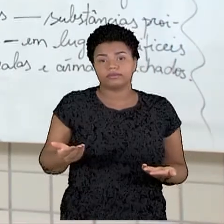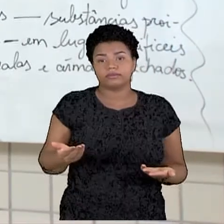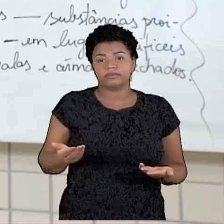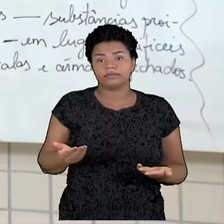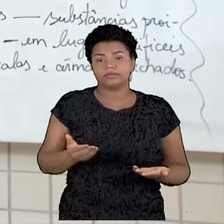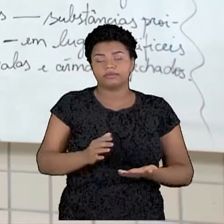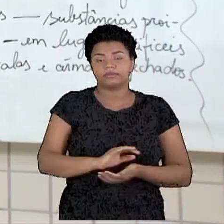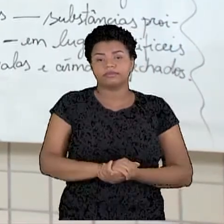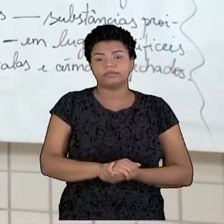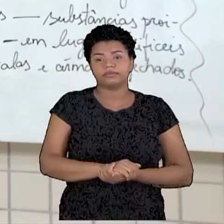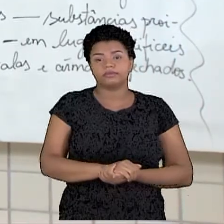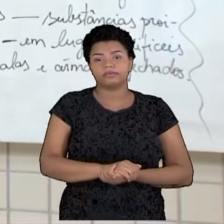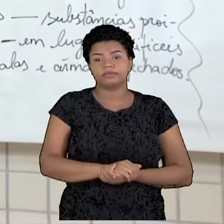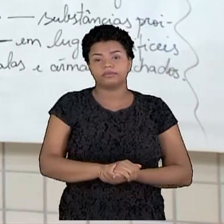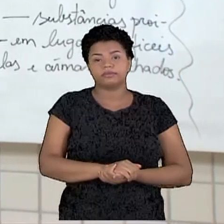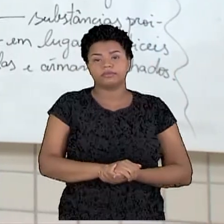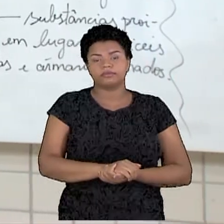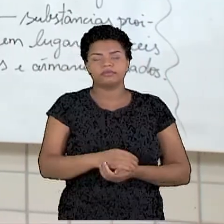Por